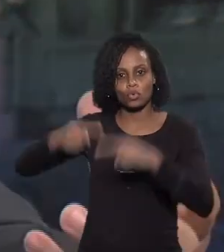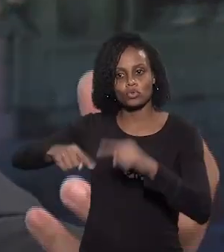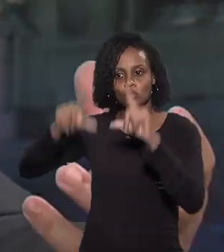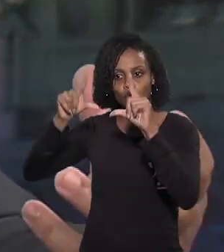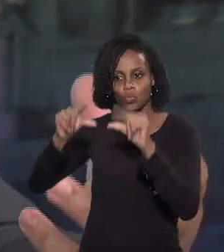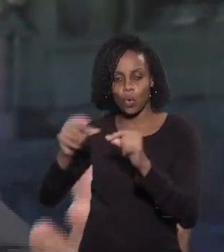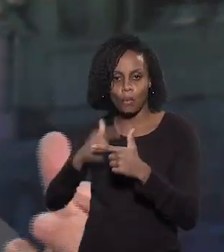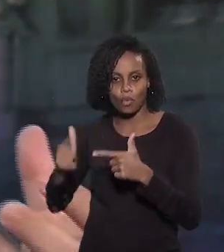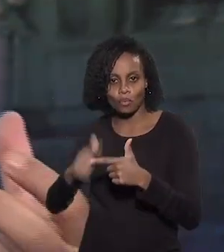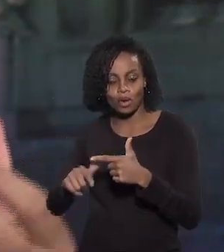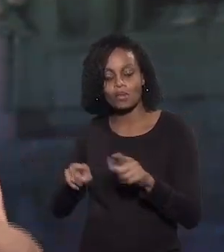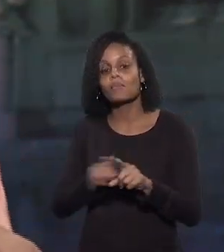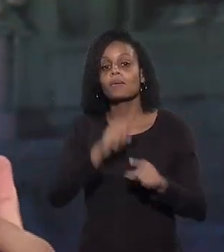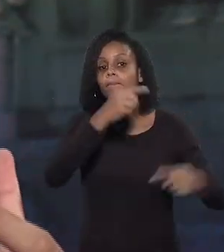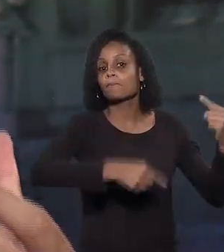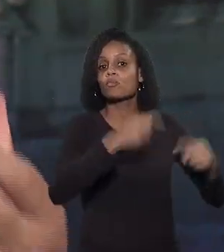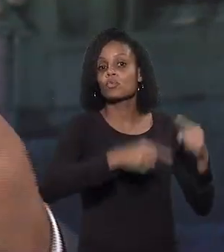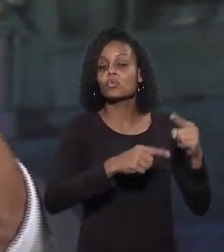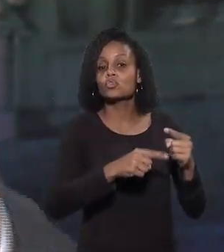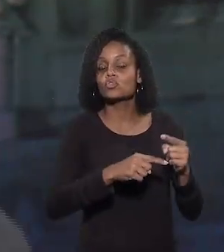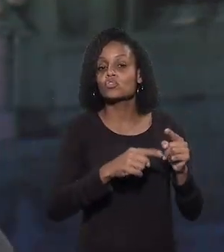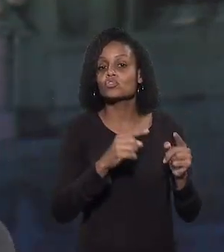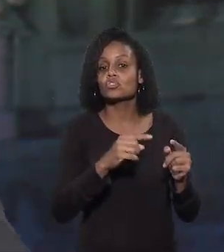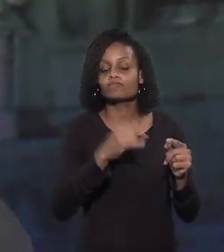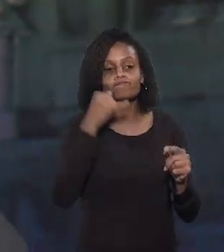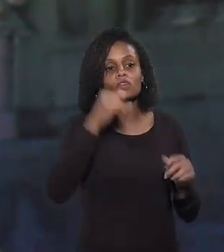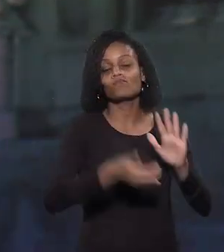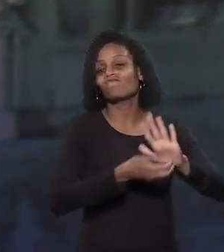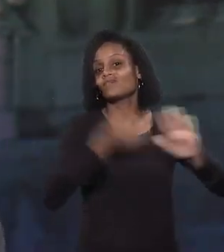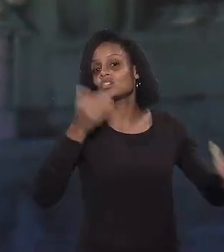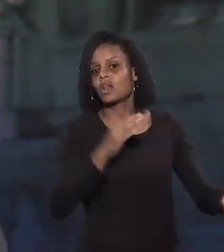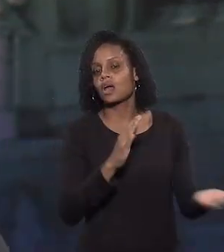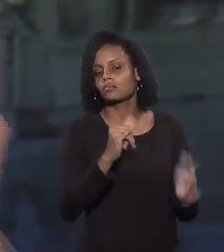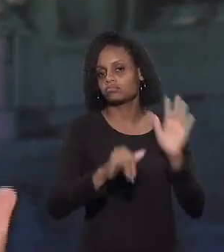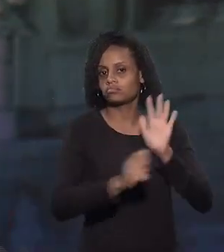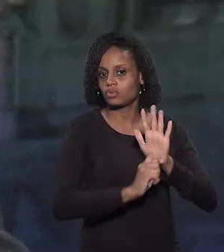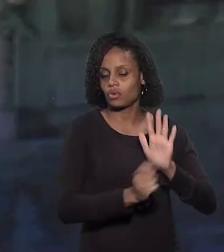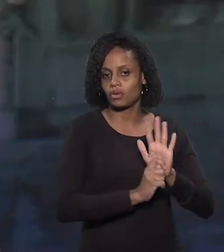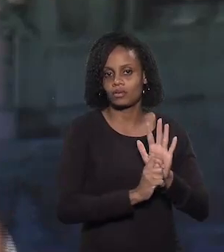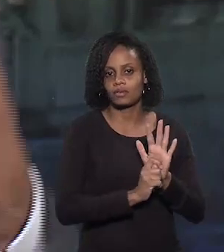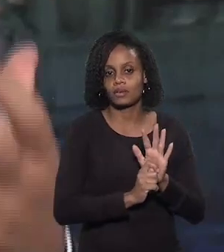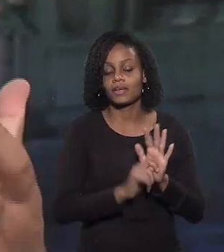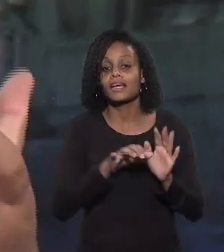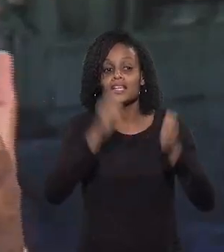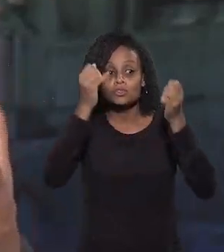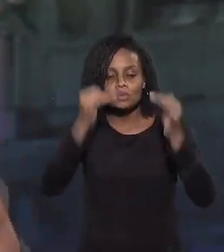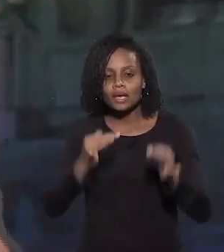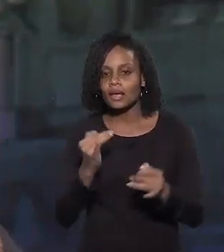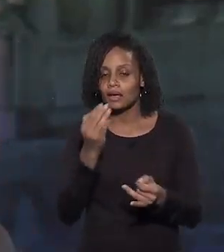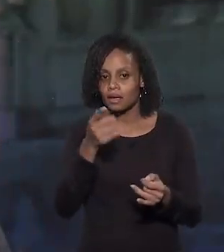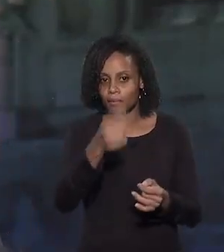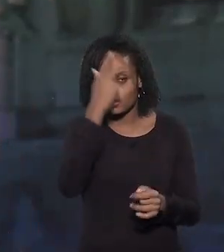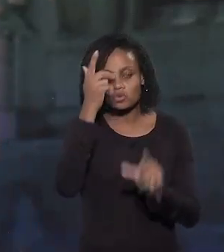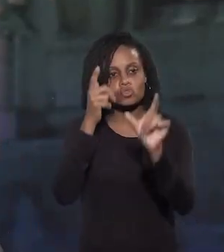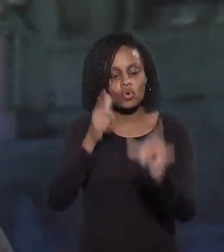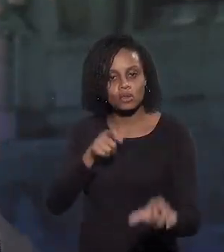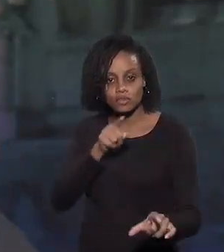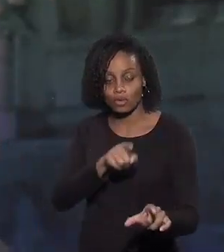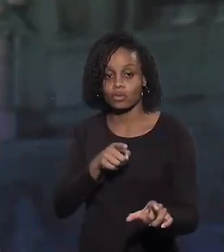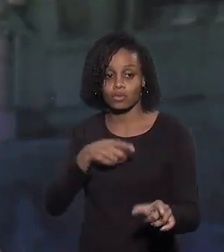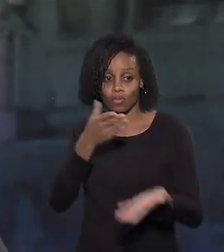de redução de danos e a política de abstinência. É cuidar daquele acolhido, dizendo para ele, agora nós precisamos tirar de